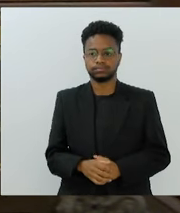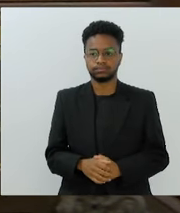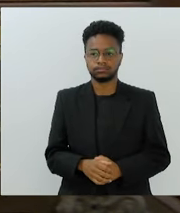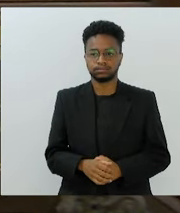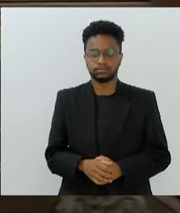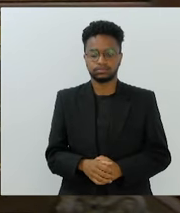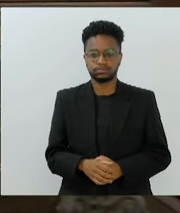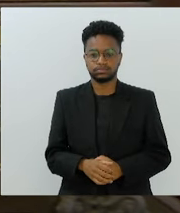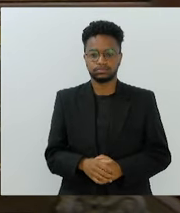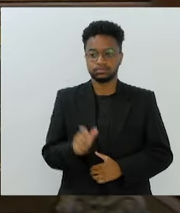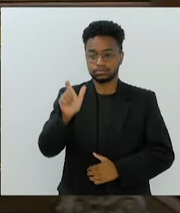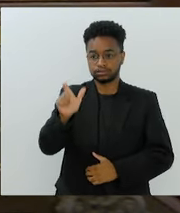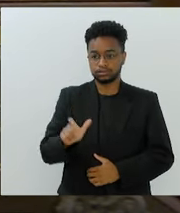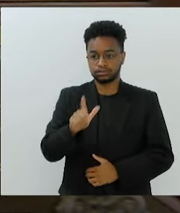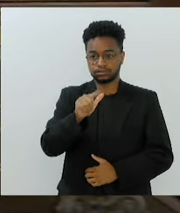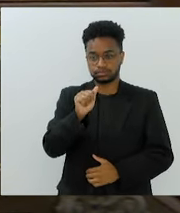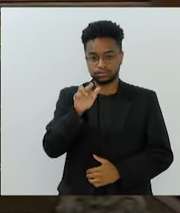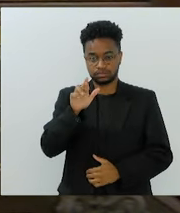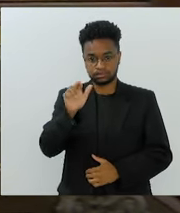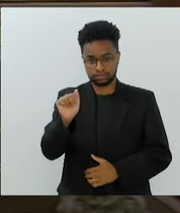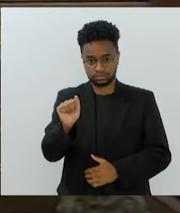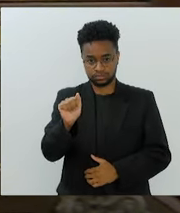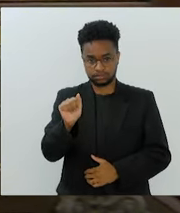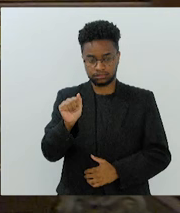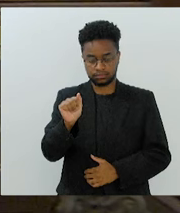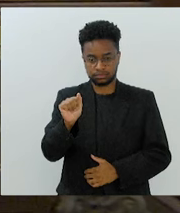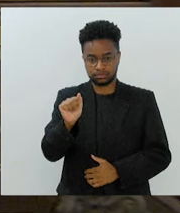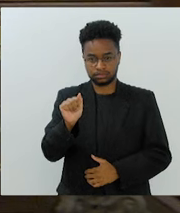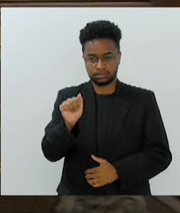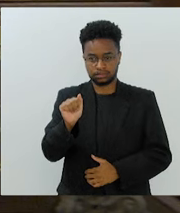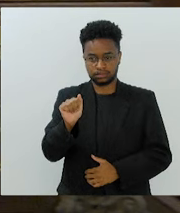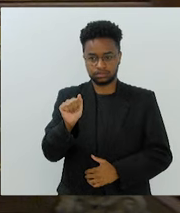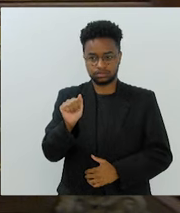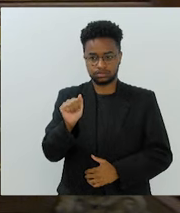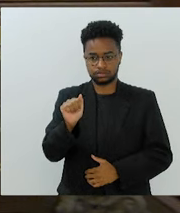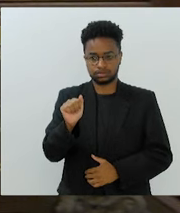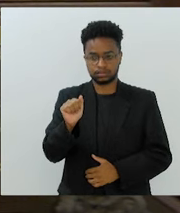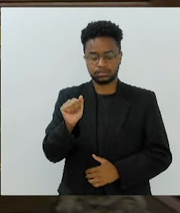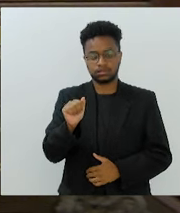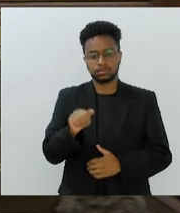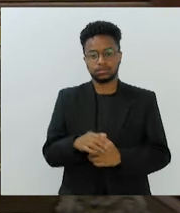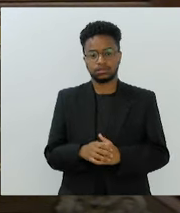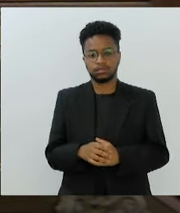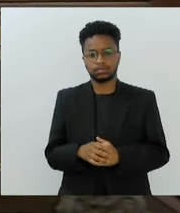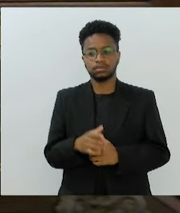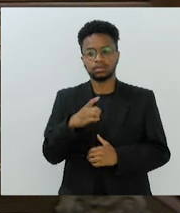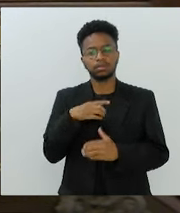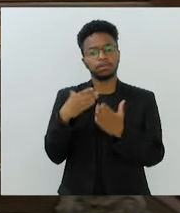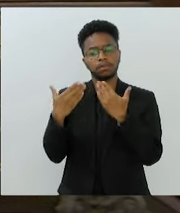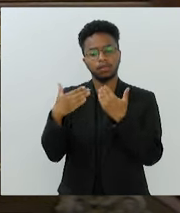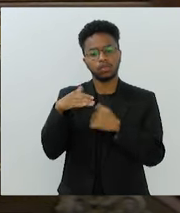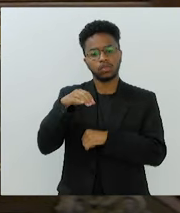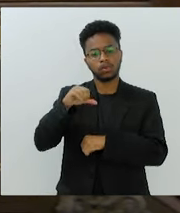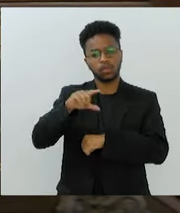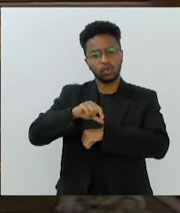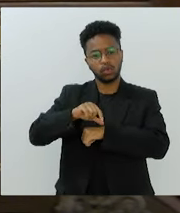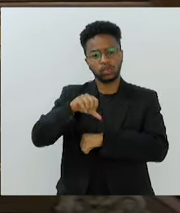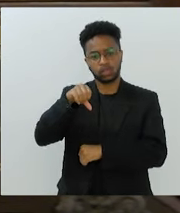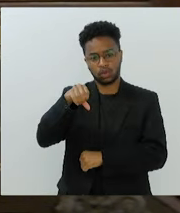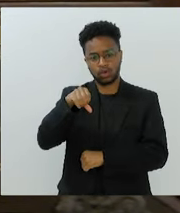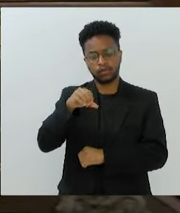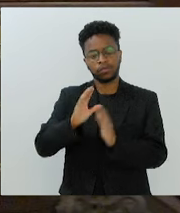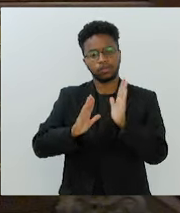A Lara é, no Papo das Nove, durante a pandemia,